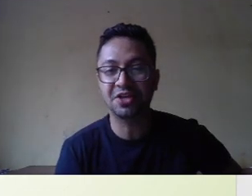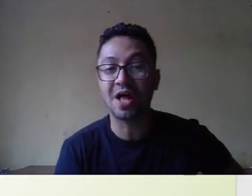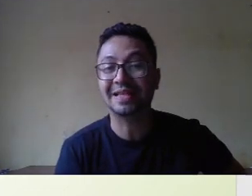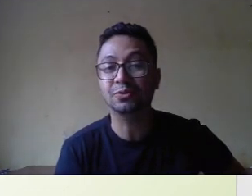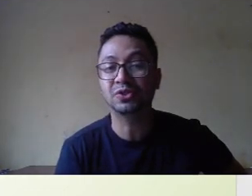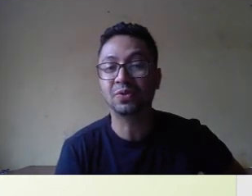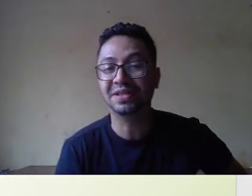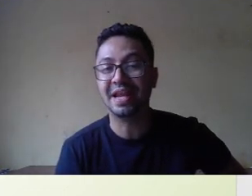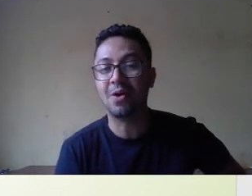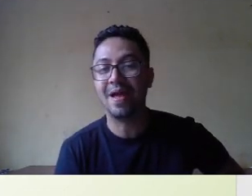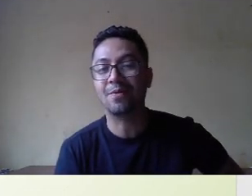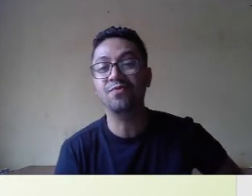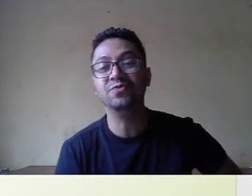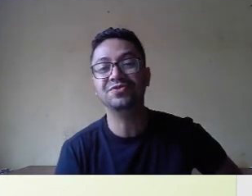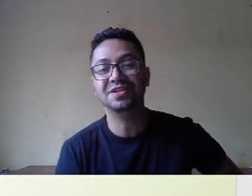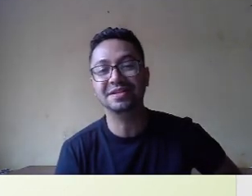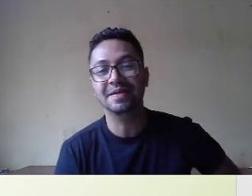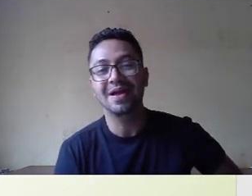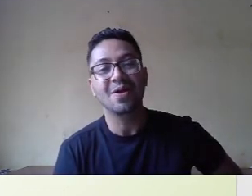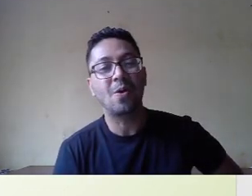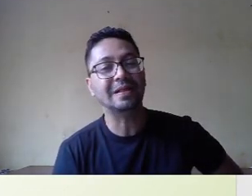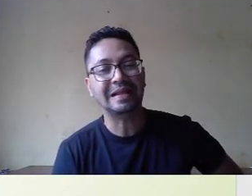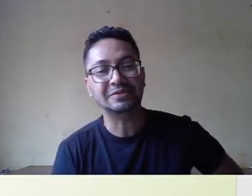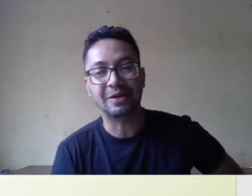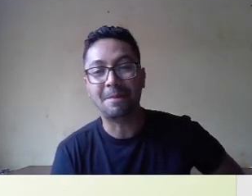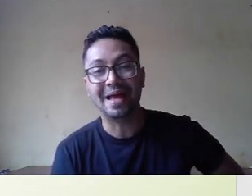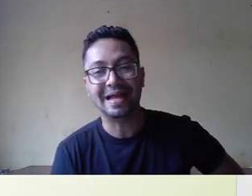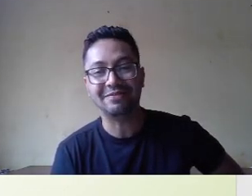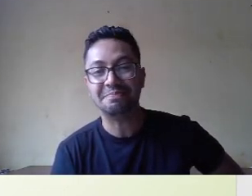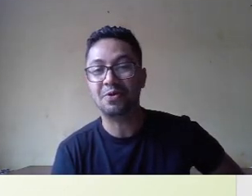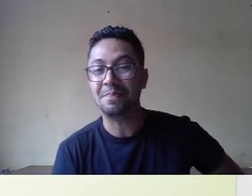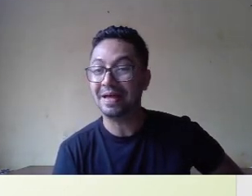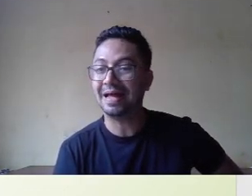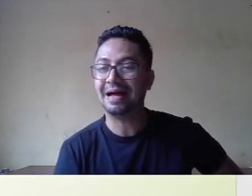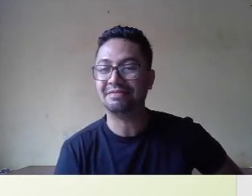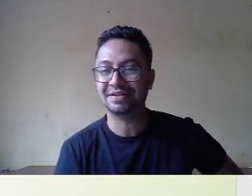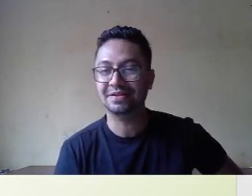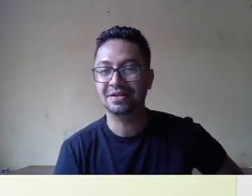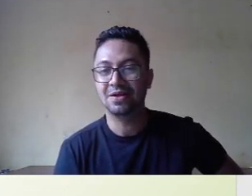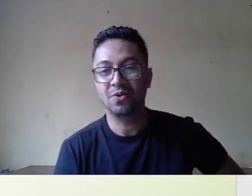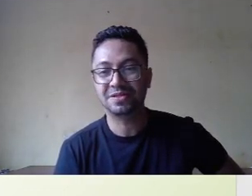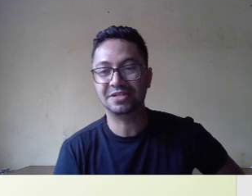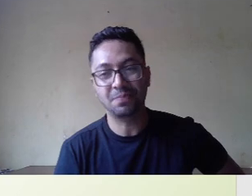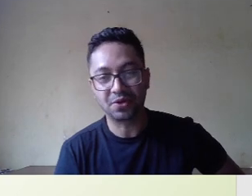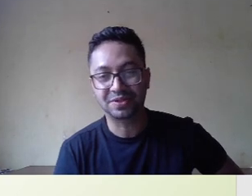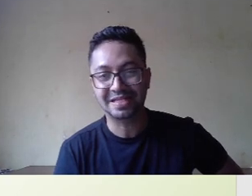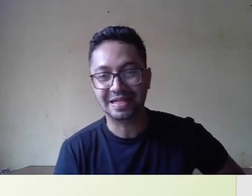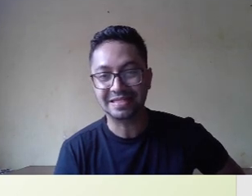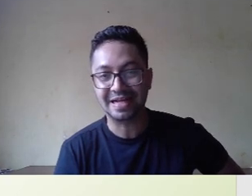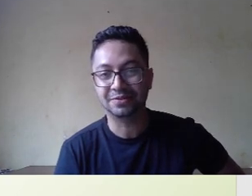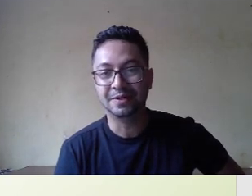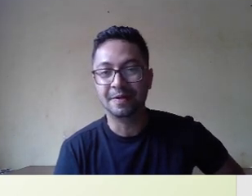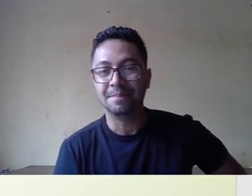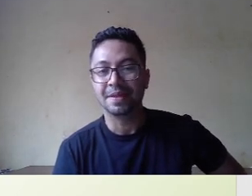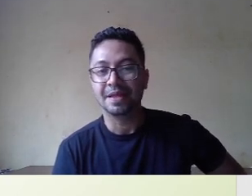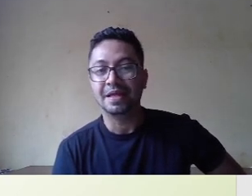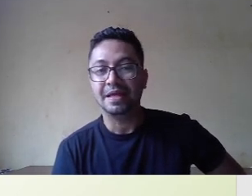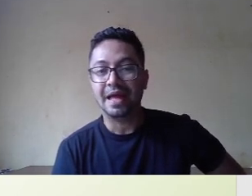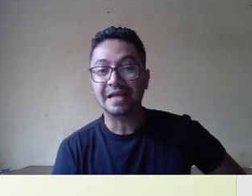conceitualização, a gente tem aqui, ó, a tradução literal é confundida com a tradução palavra por palavra, ou seja, o português